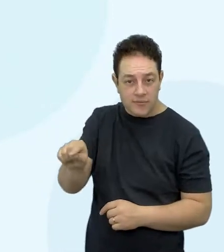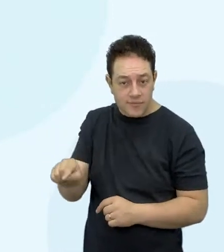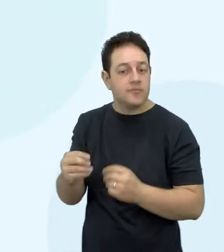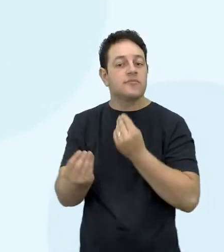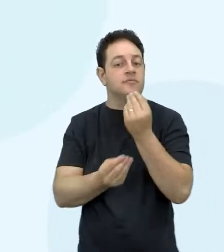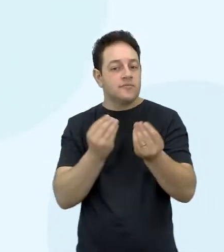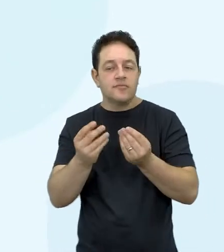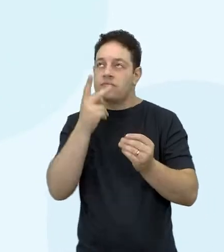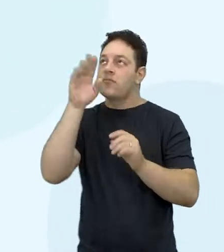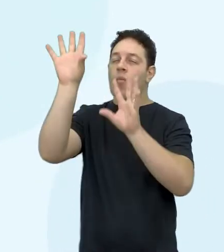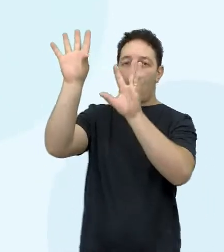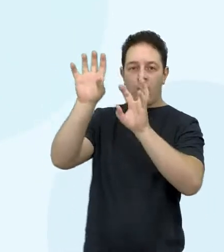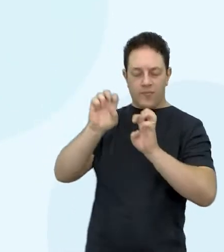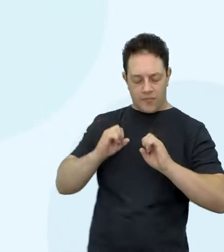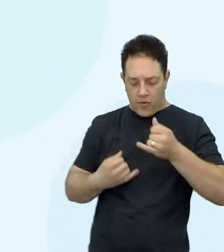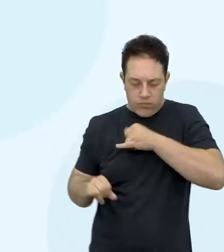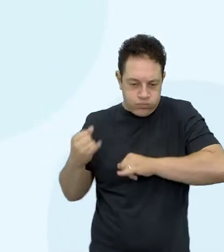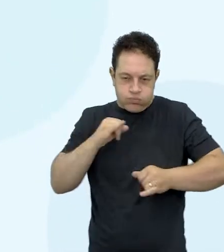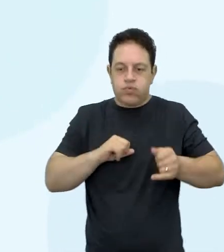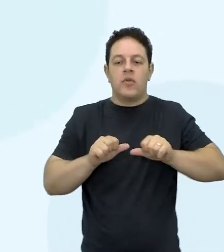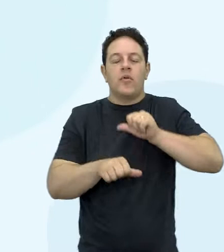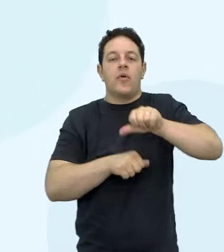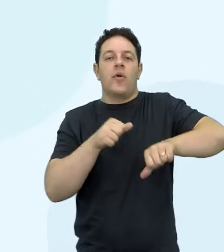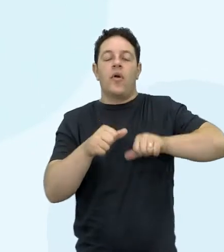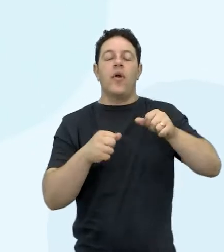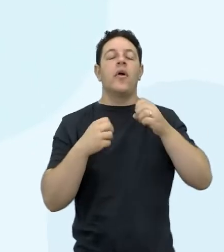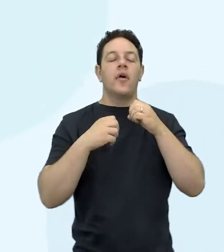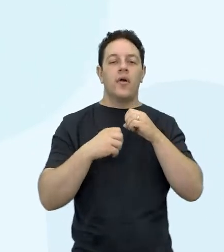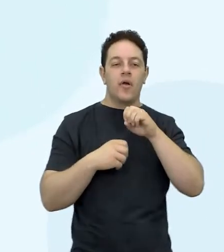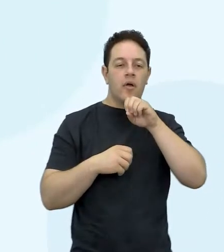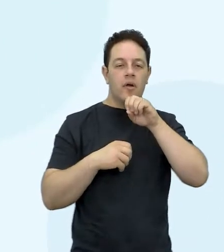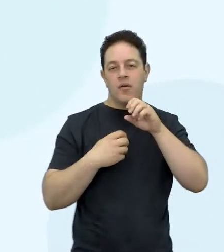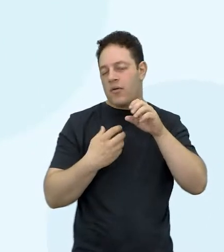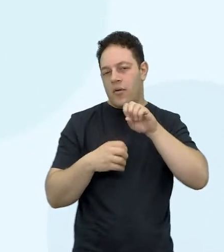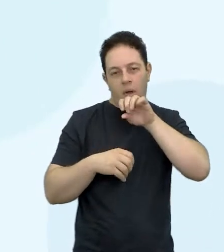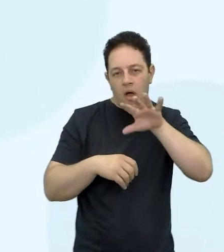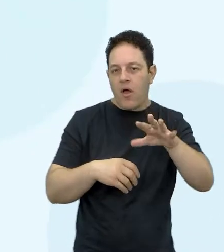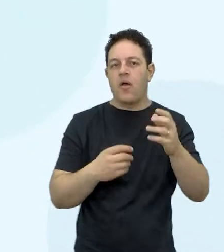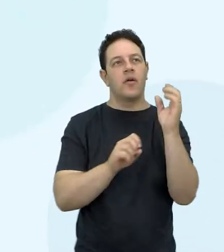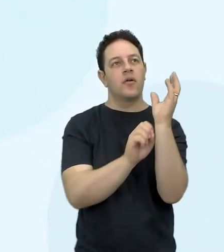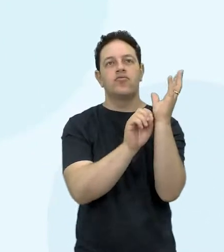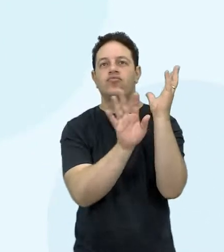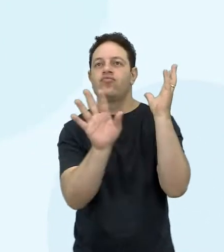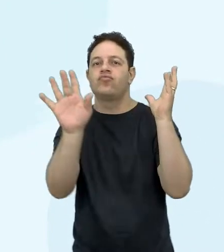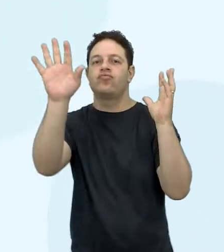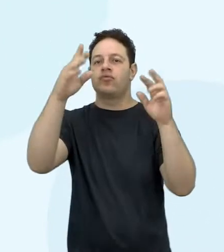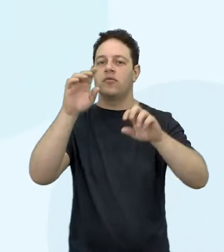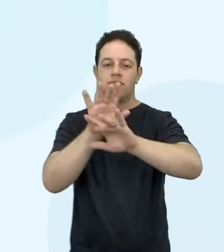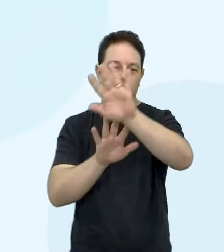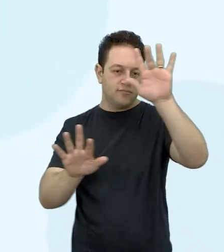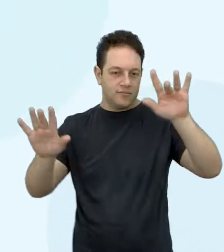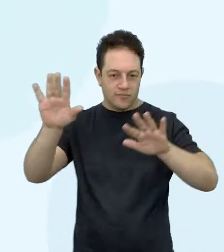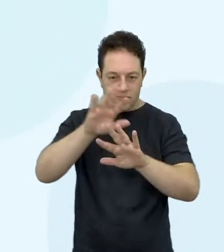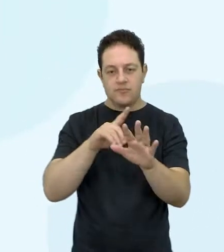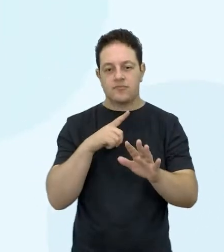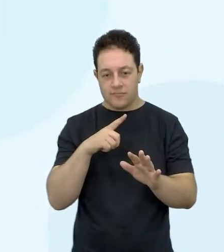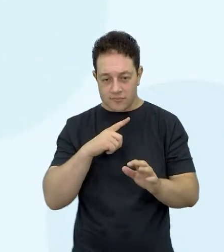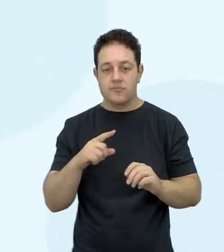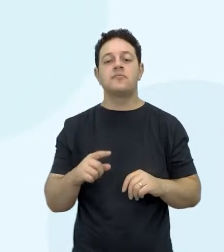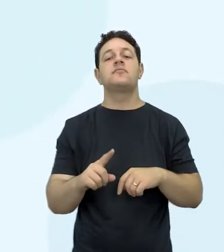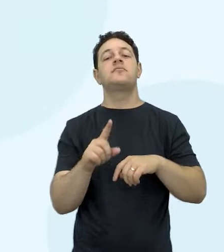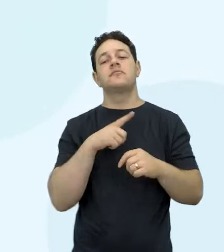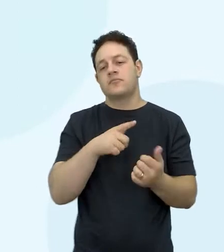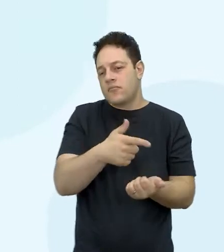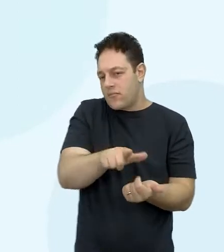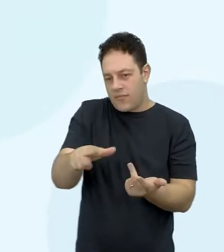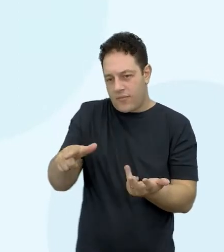Fazem transformações energéticas usando reações químicas, né? Com a absorção e liberação dessa energia e de